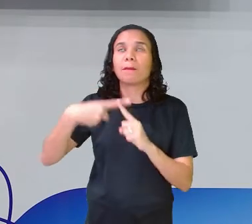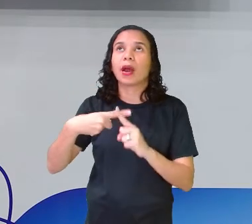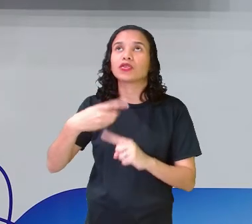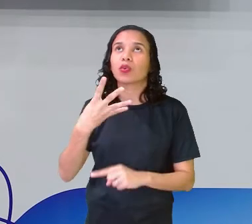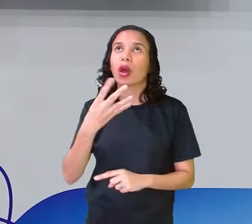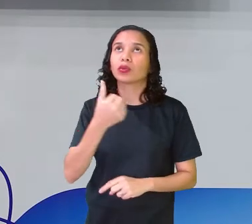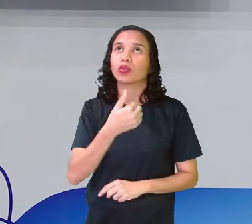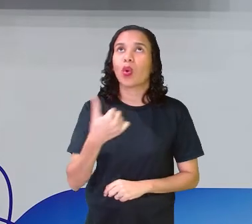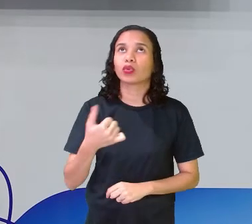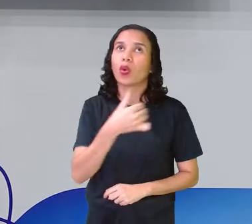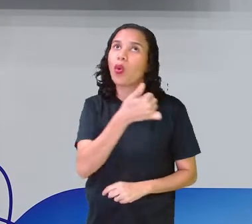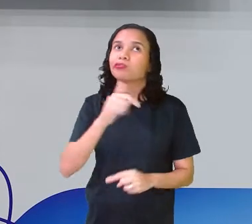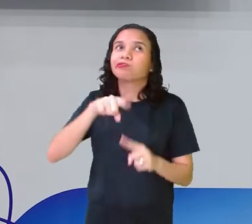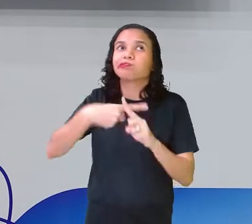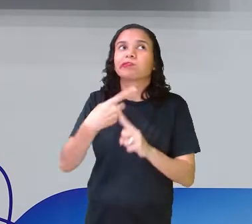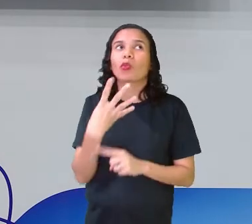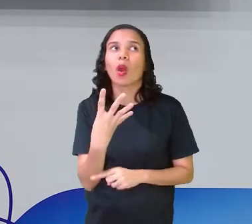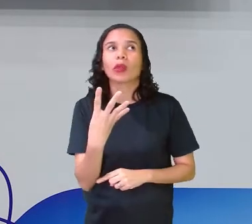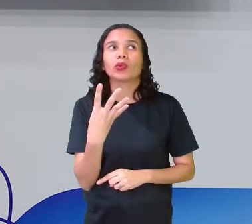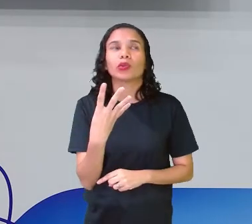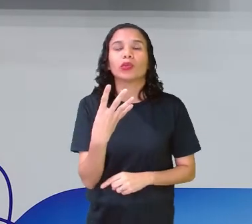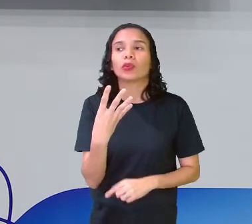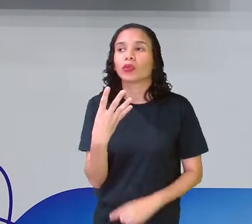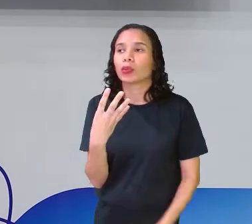mais 4, 11, 11 mais 4,